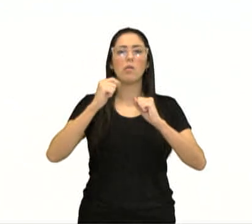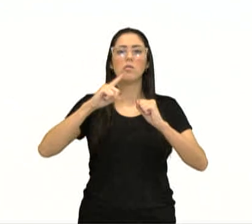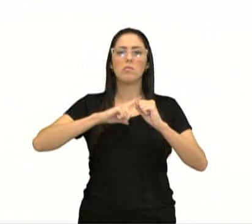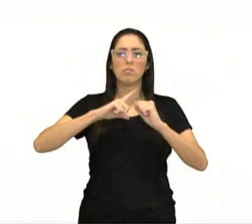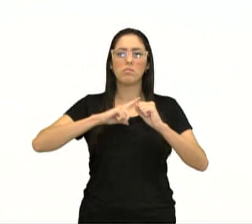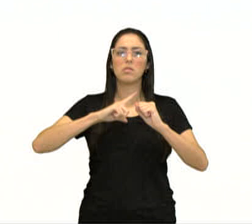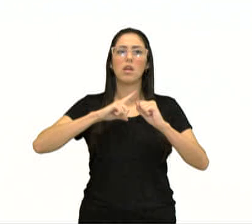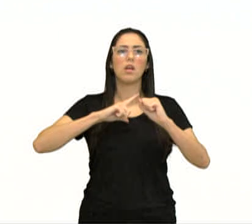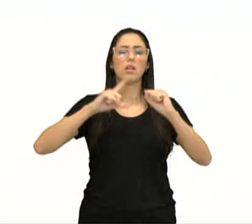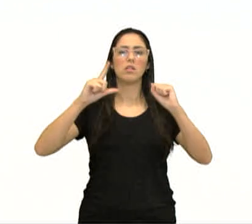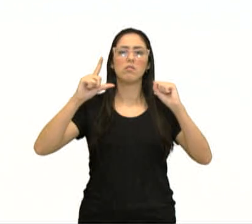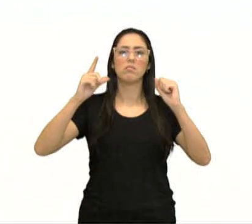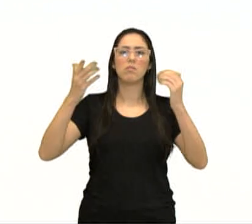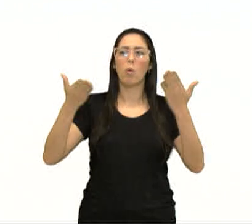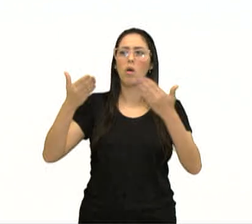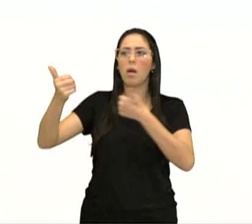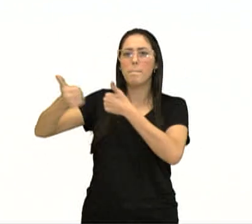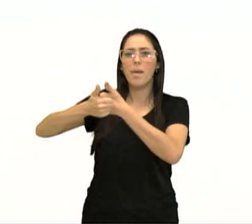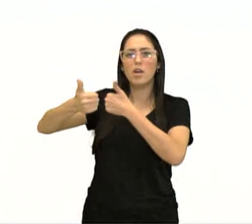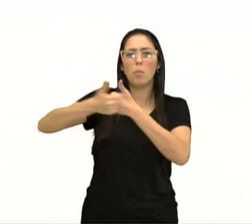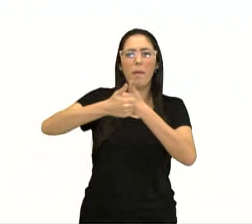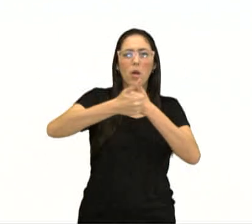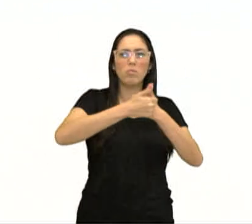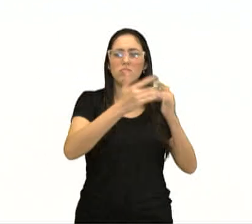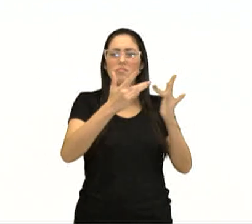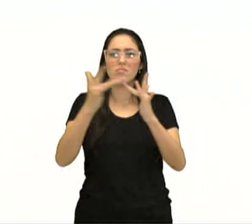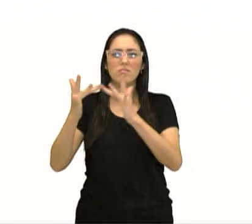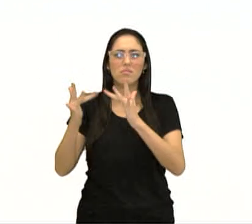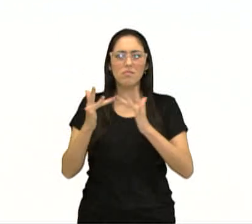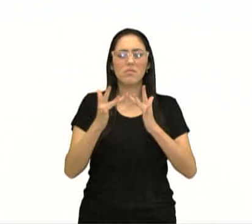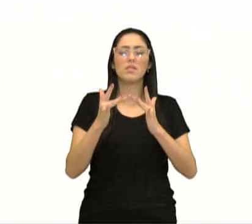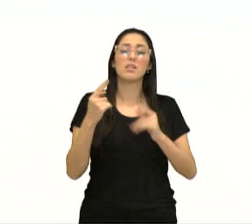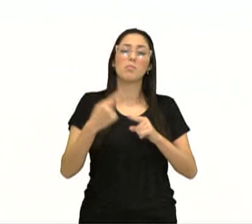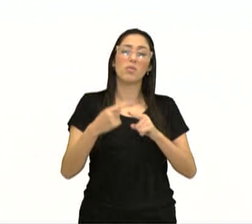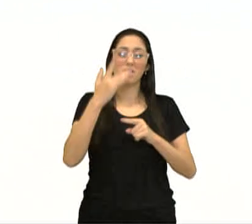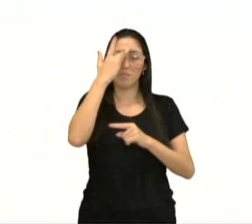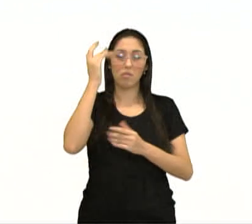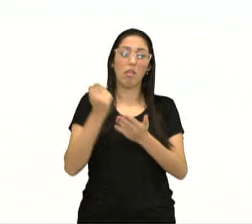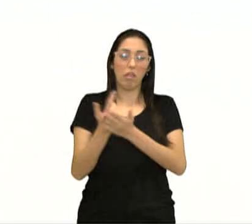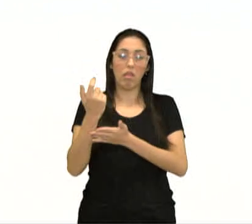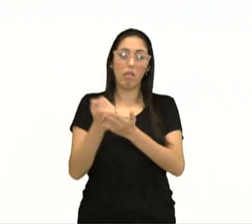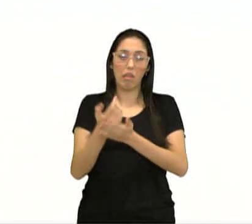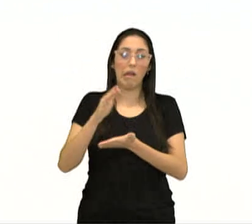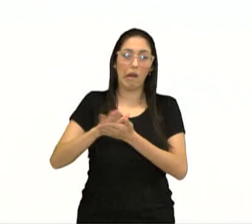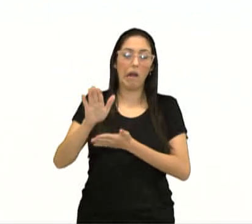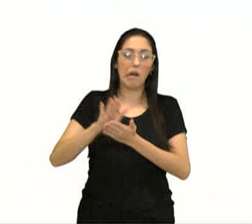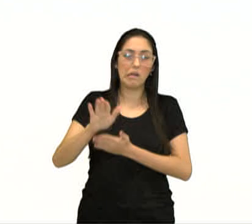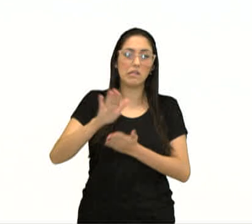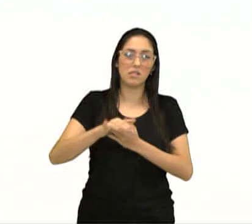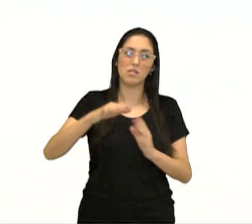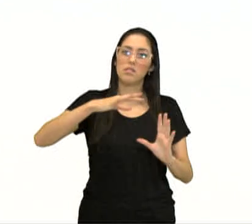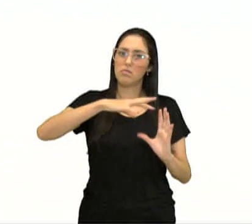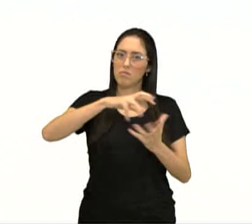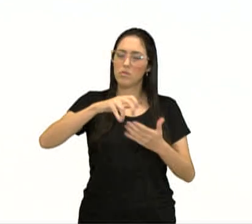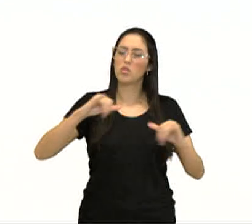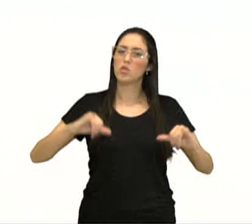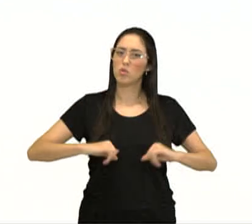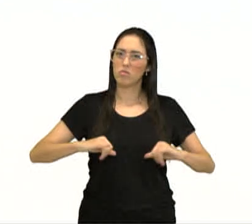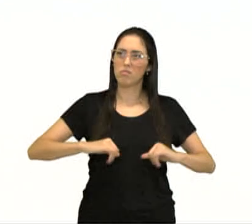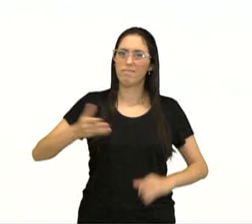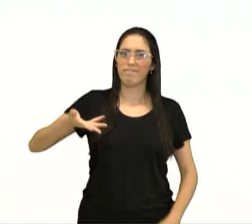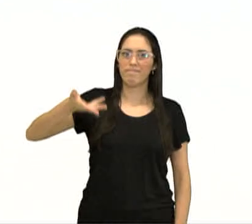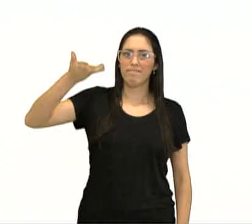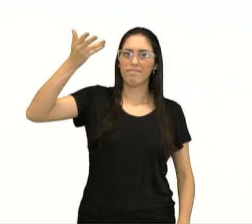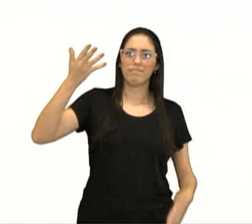e dos avanços tecnológicos pela difusão da ideia do consumismo, nosso planeta tem sofrido mais com o aumento da